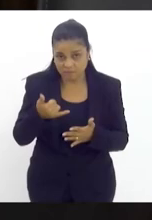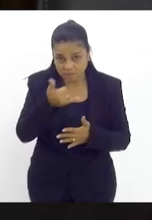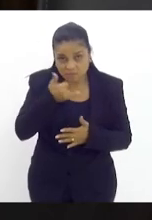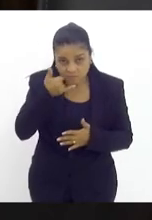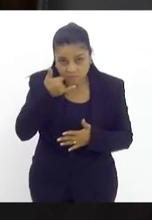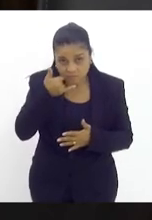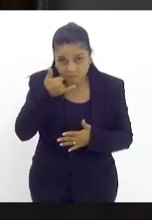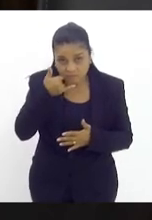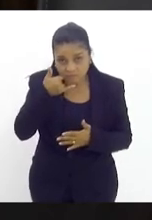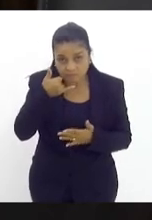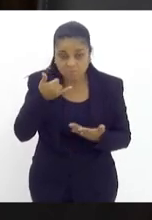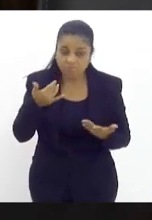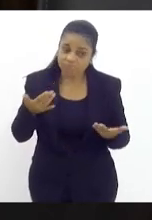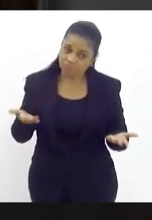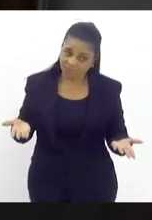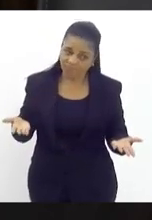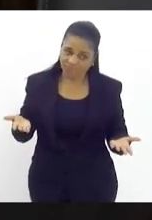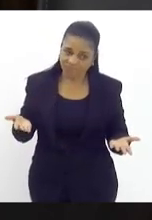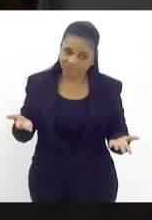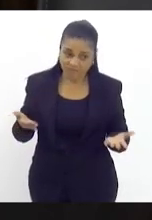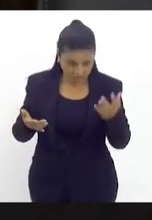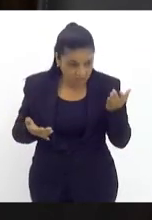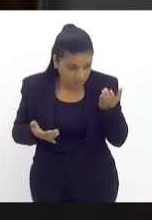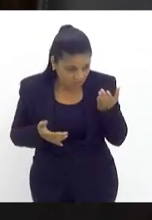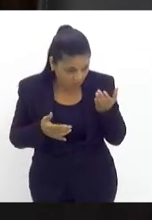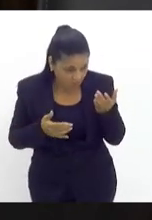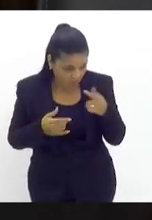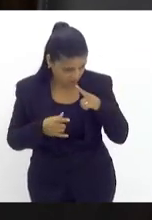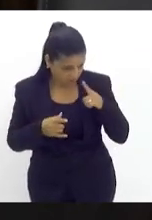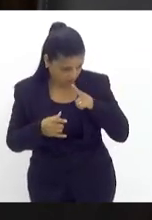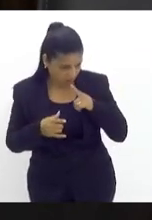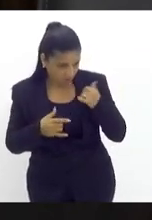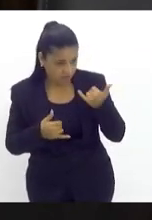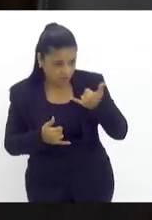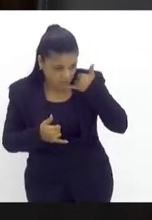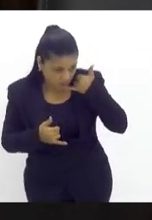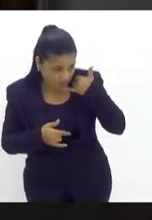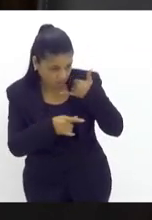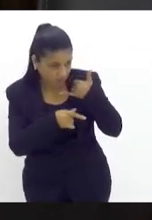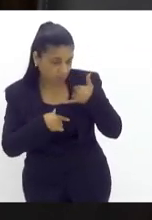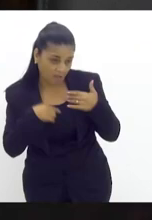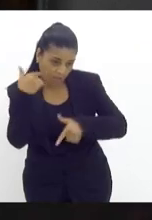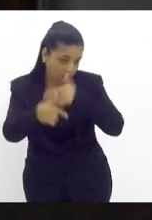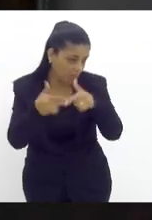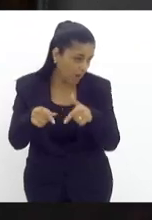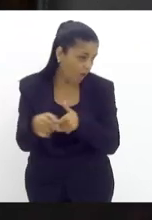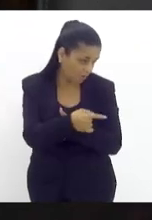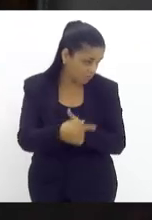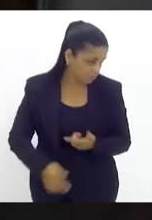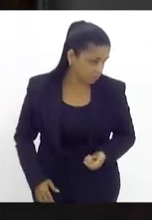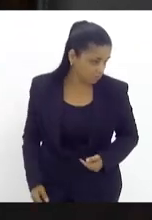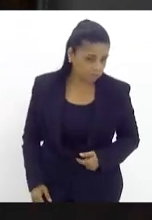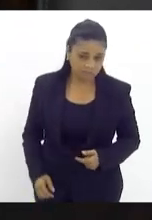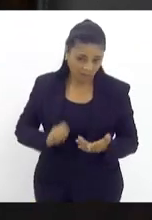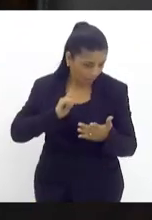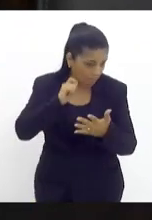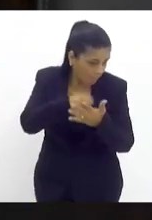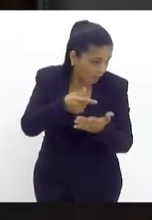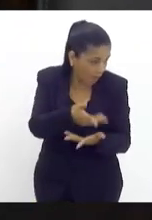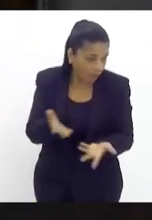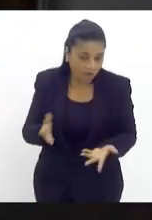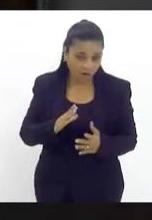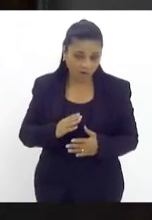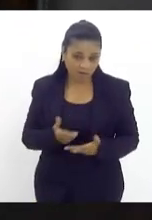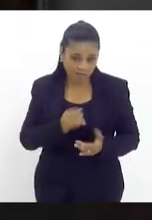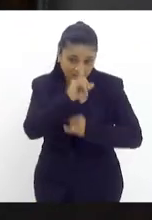Meu filho, você quer ter celular? Então se sustenta. Sustenta o seu celular. Uma coisa